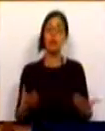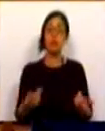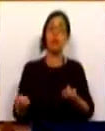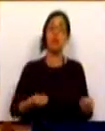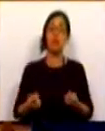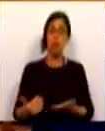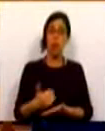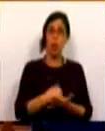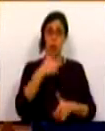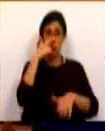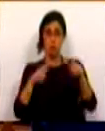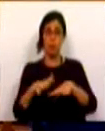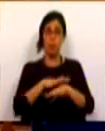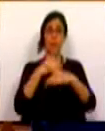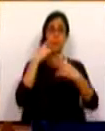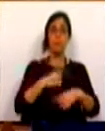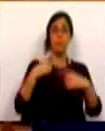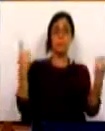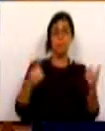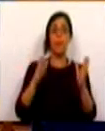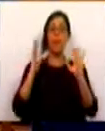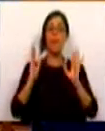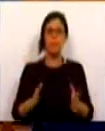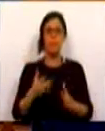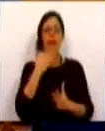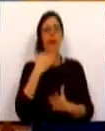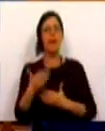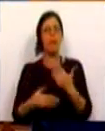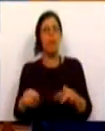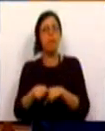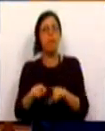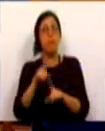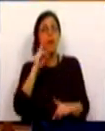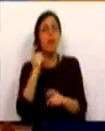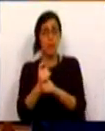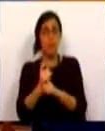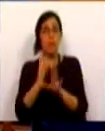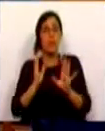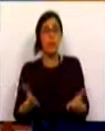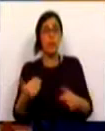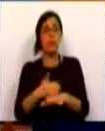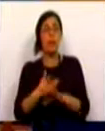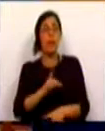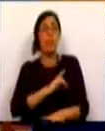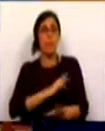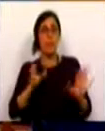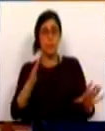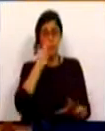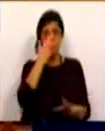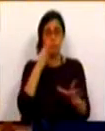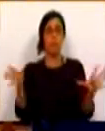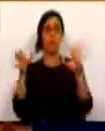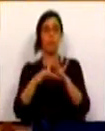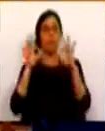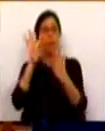gestão de recursos humanos na administração pública tem de ser tão eficiente como se exige que seja no setor privado, com um